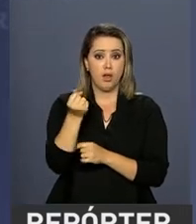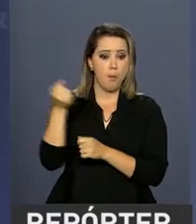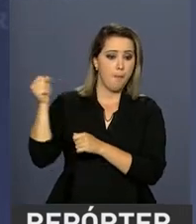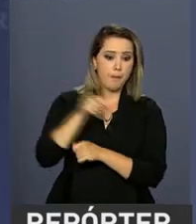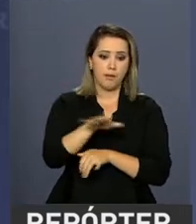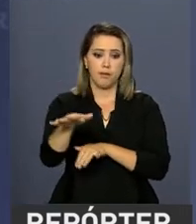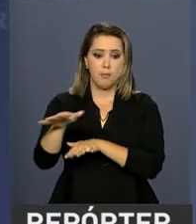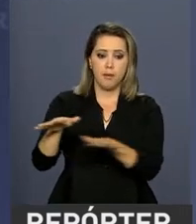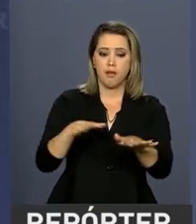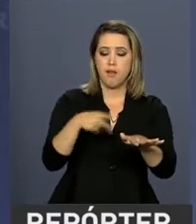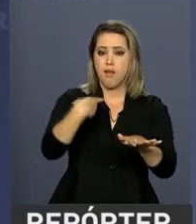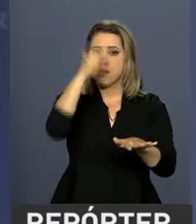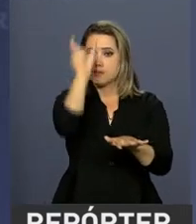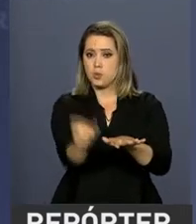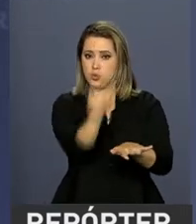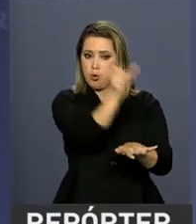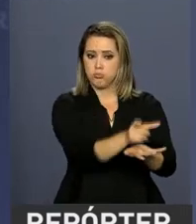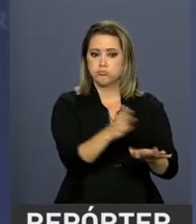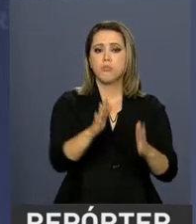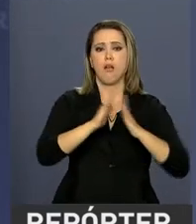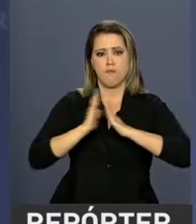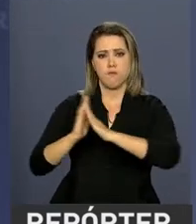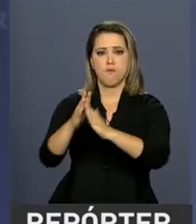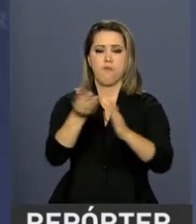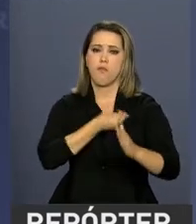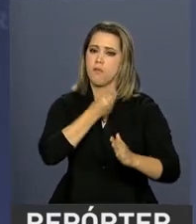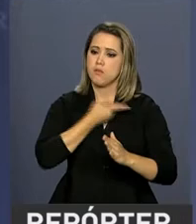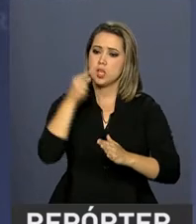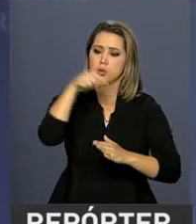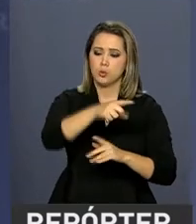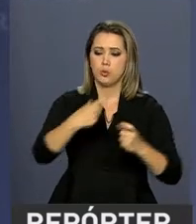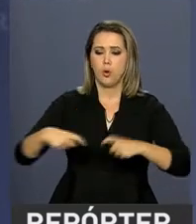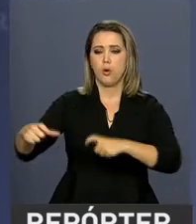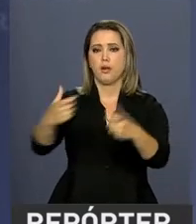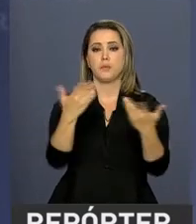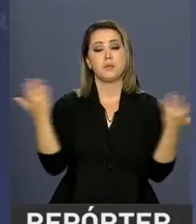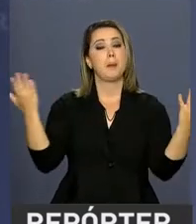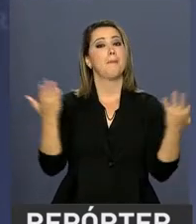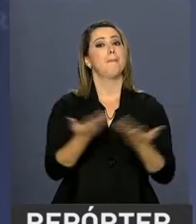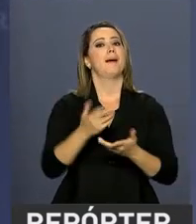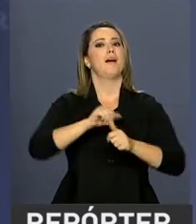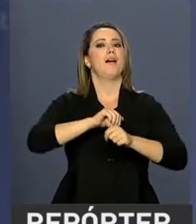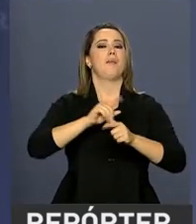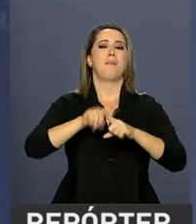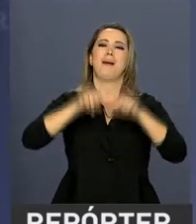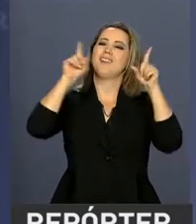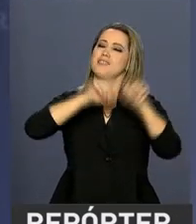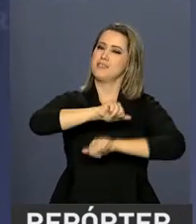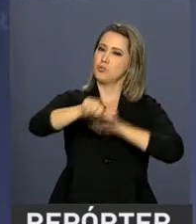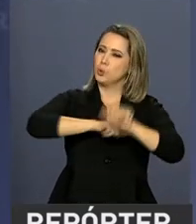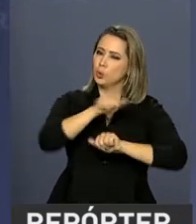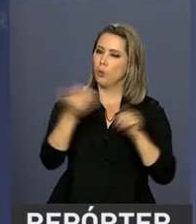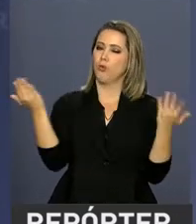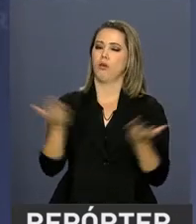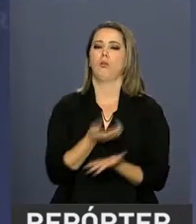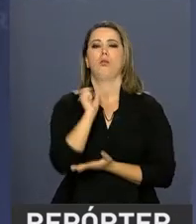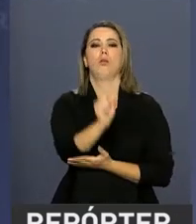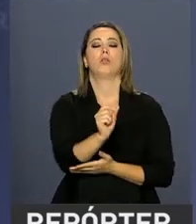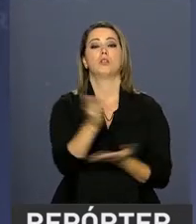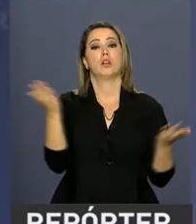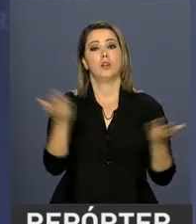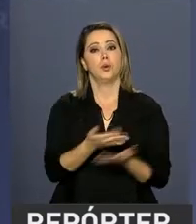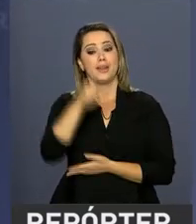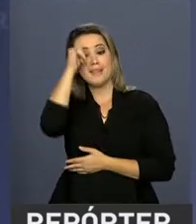áreas acabaram sendo ocupadas naquele momento. O momento atual é o momento que exige